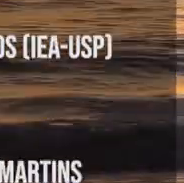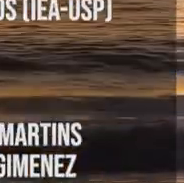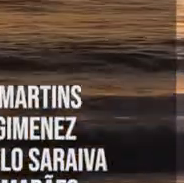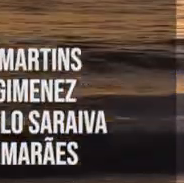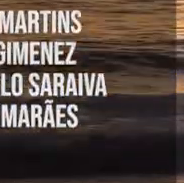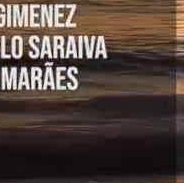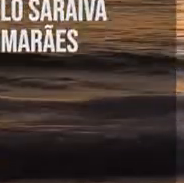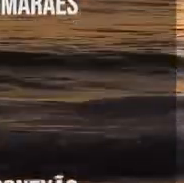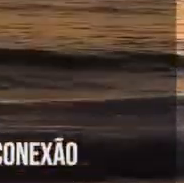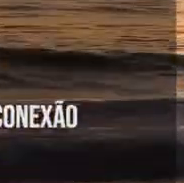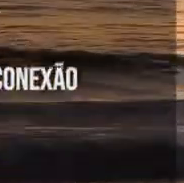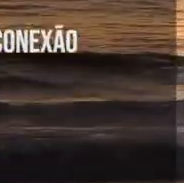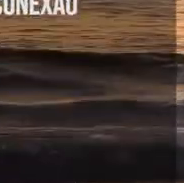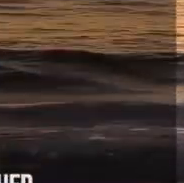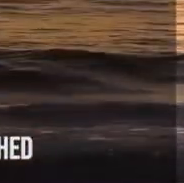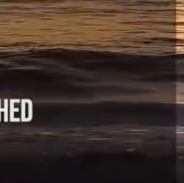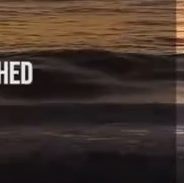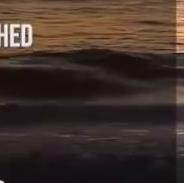E aí